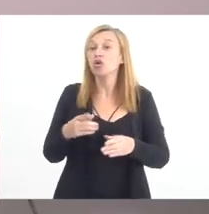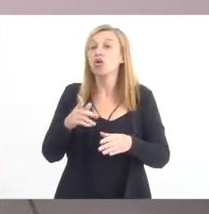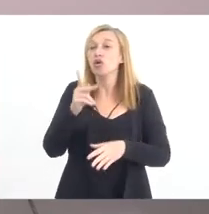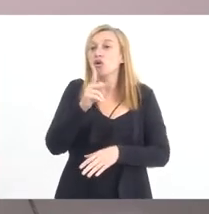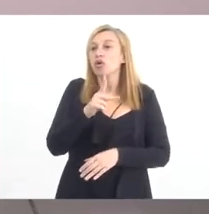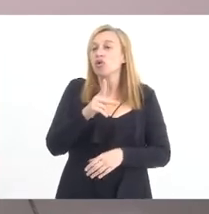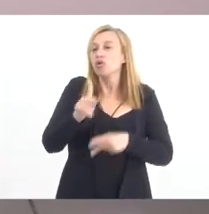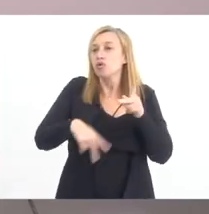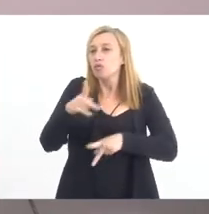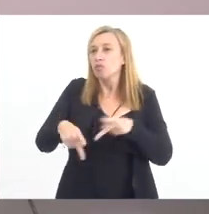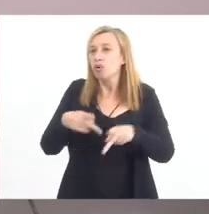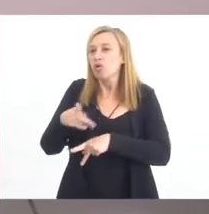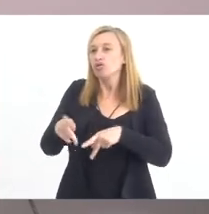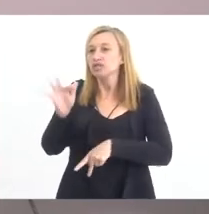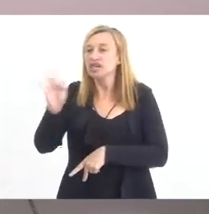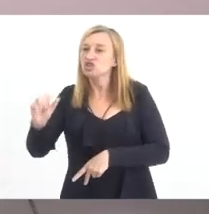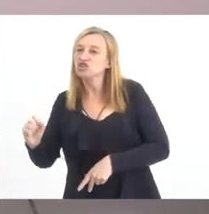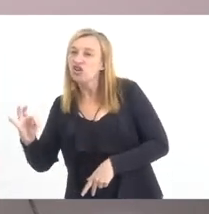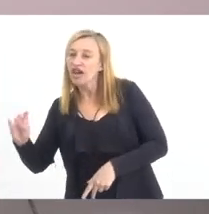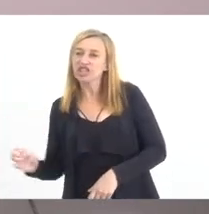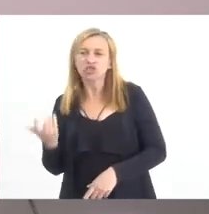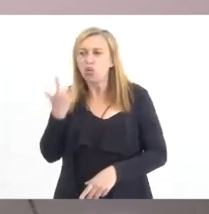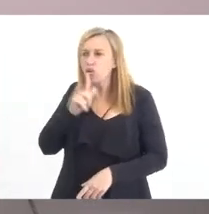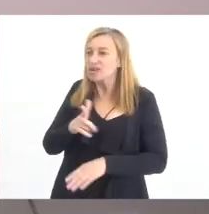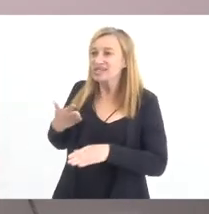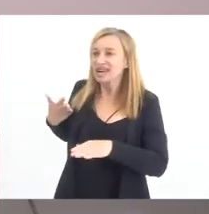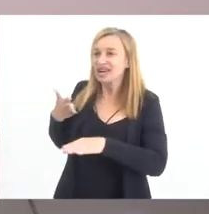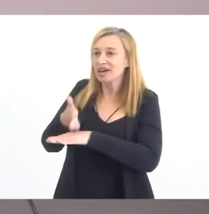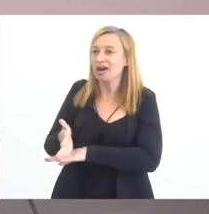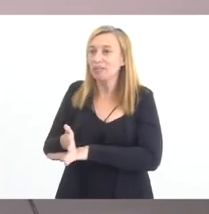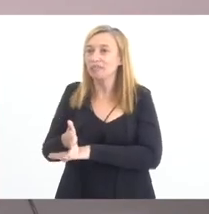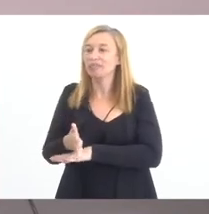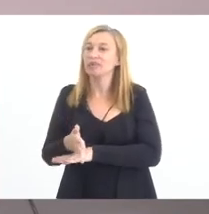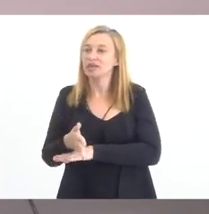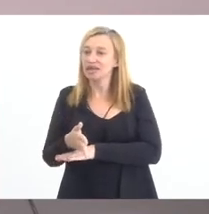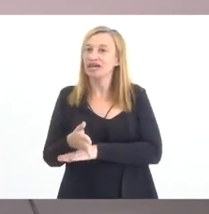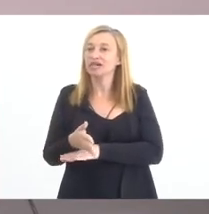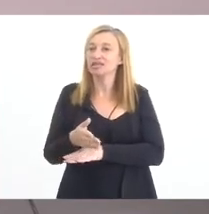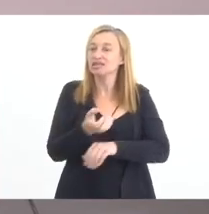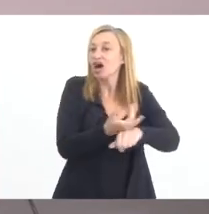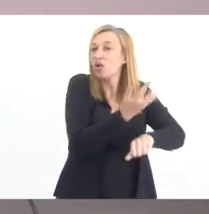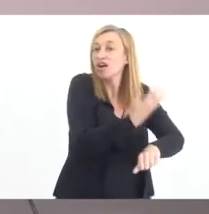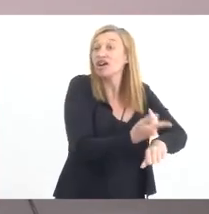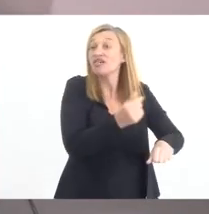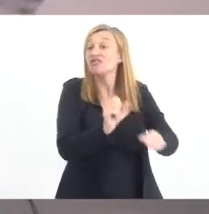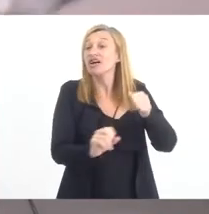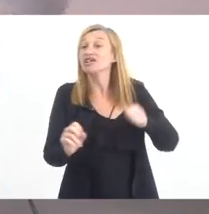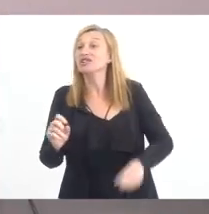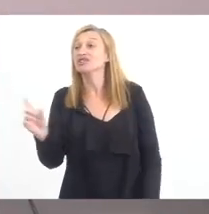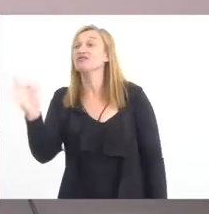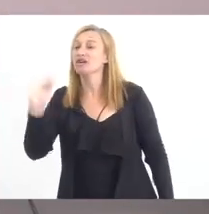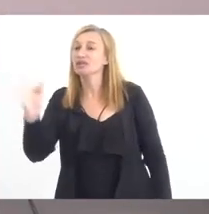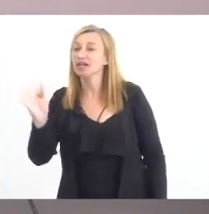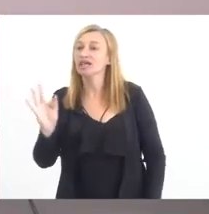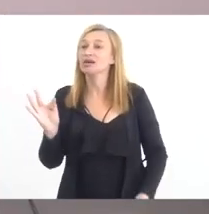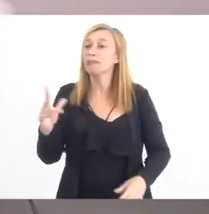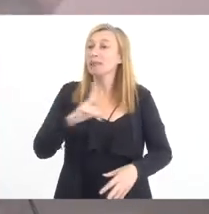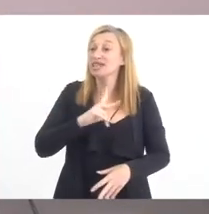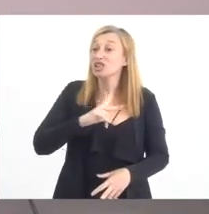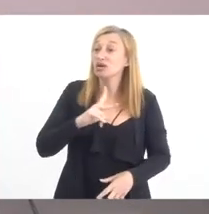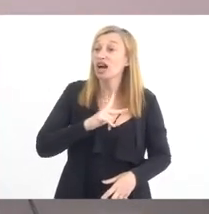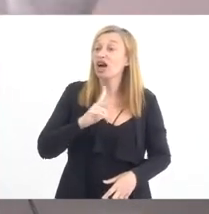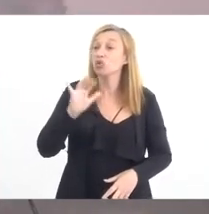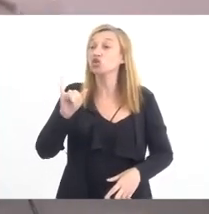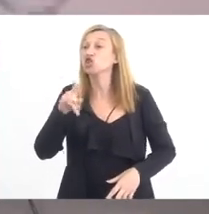UERJ. Essa é a grande verdade, não conseguem passar para a UERJ. Fazem faculdade particular, é Estácio de Sá, é